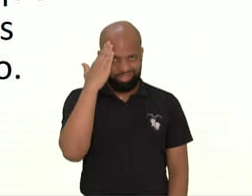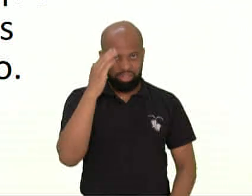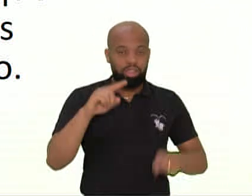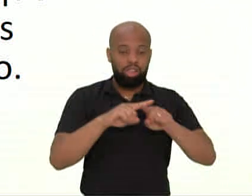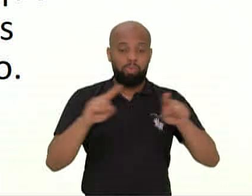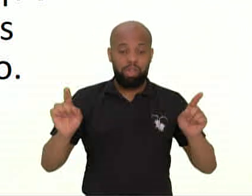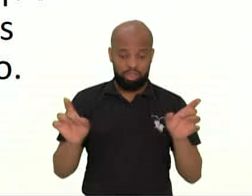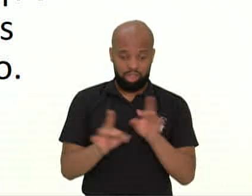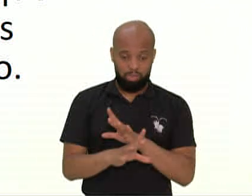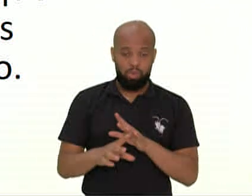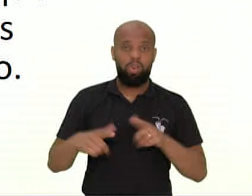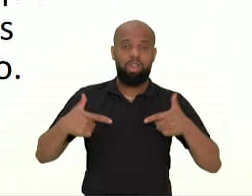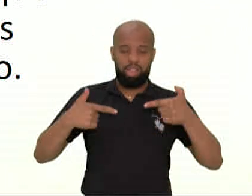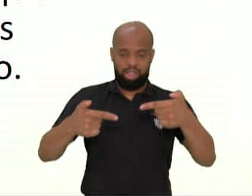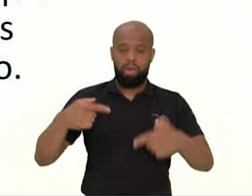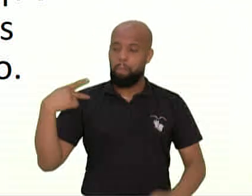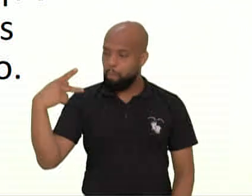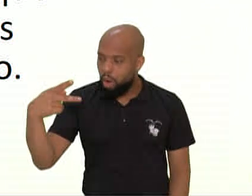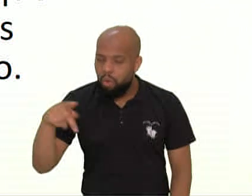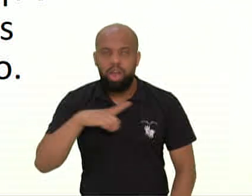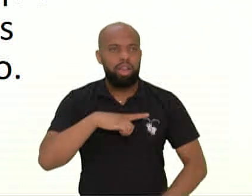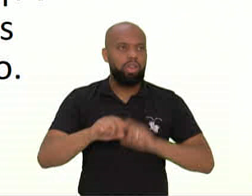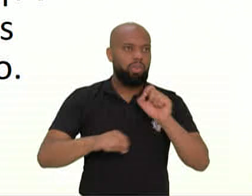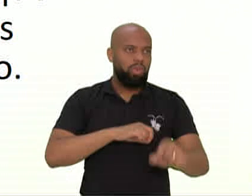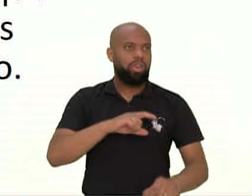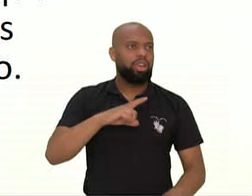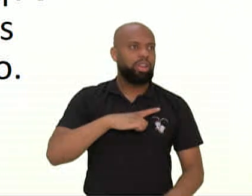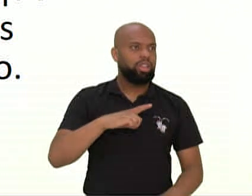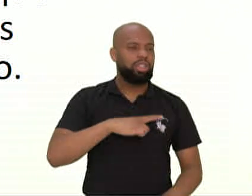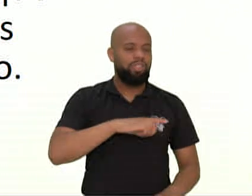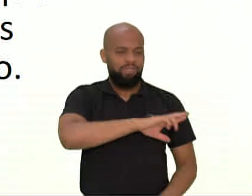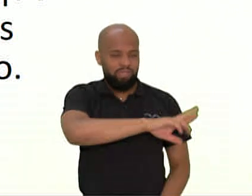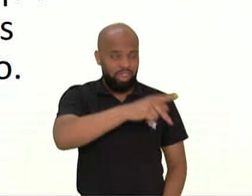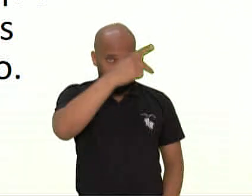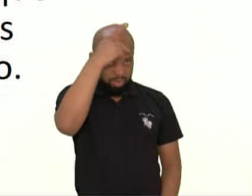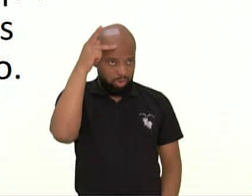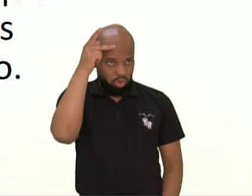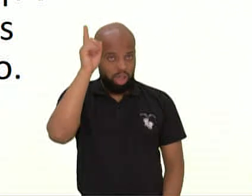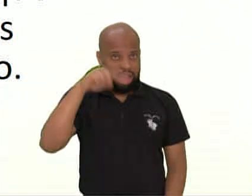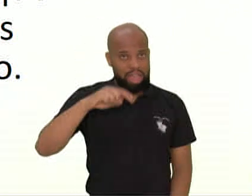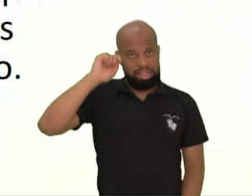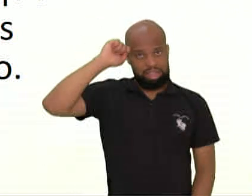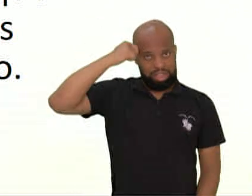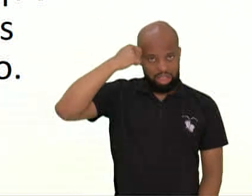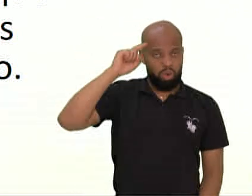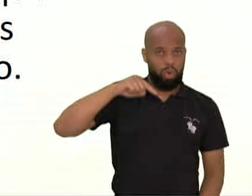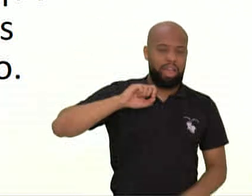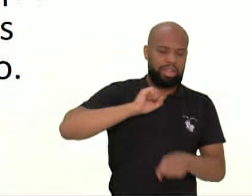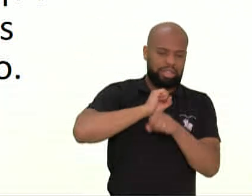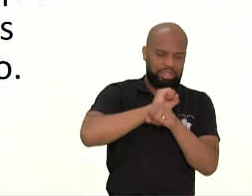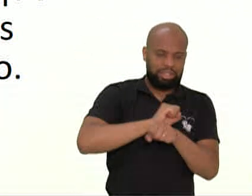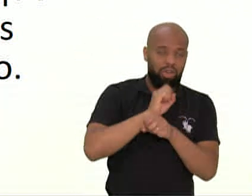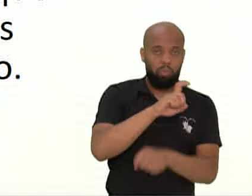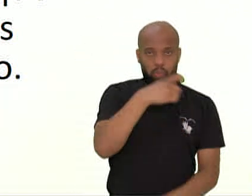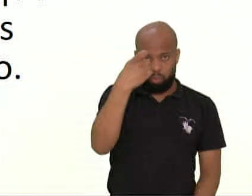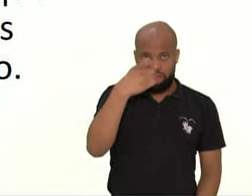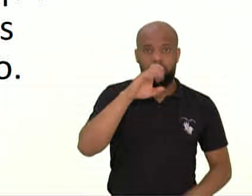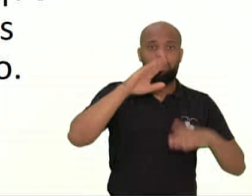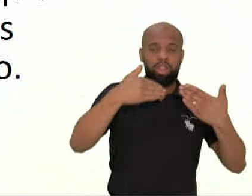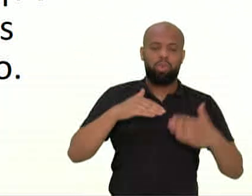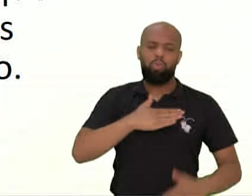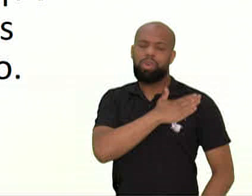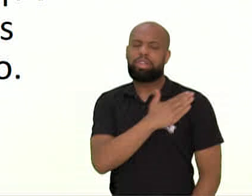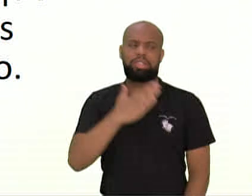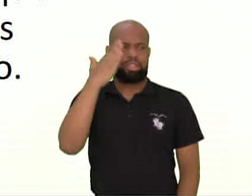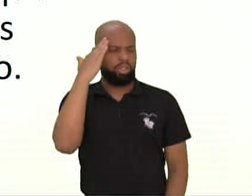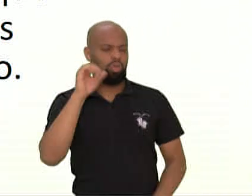do Paraguai, em que houve um grande corpo de soldados do exército que eram ex-escravos, o exército começou a